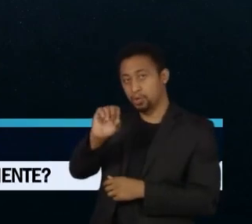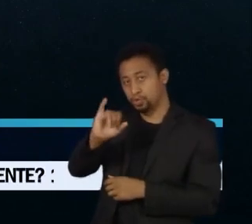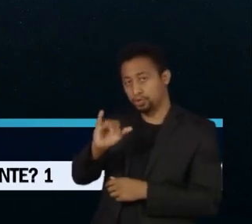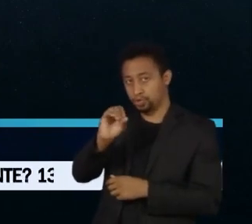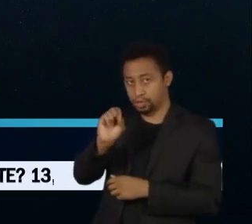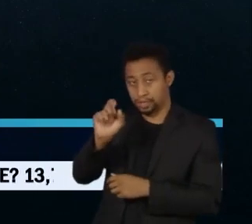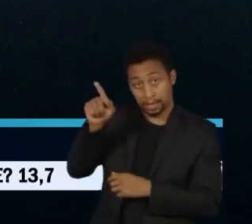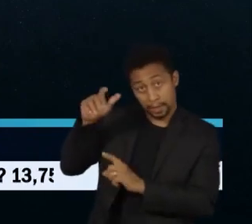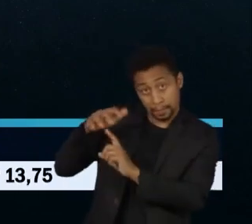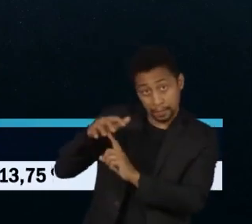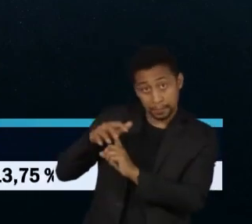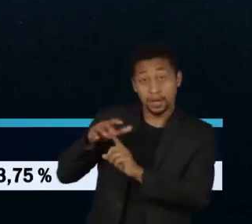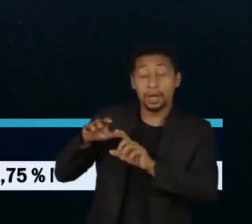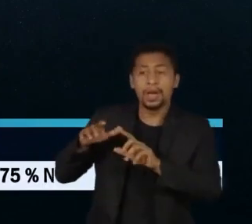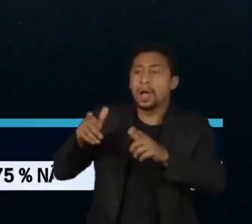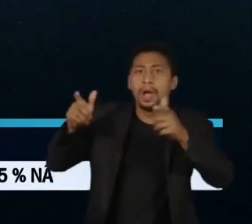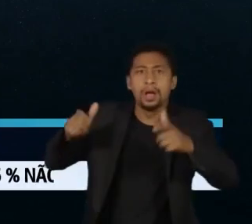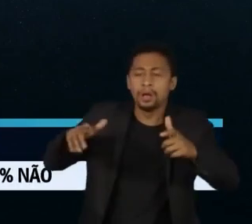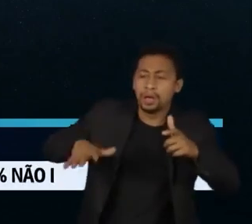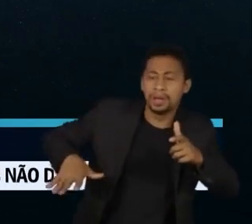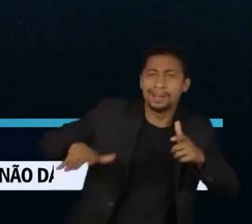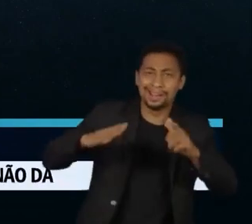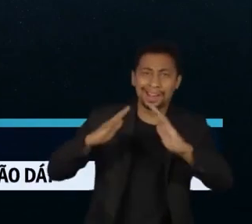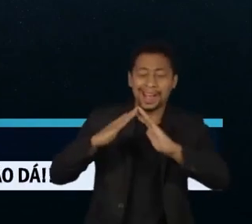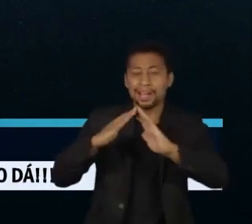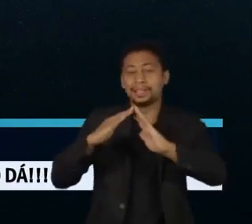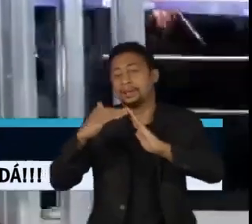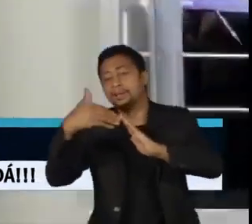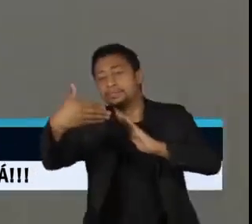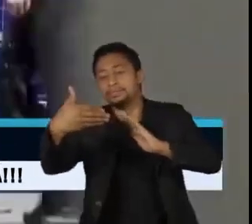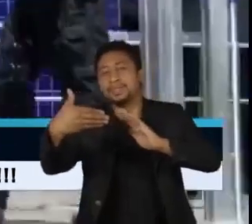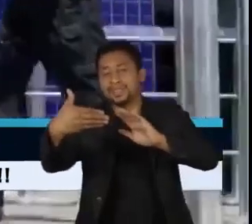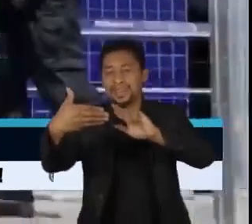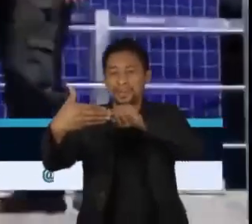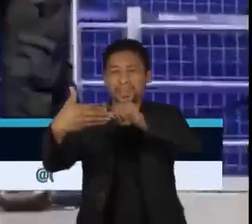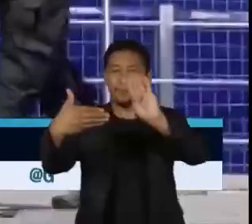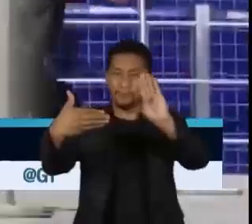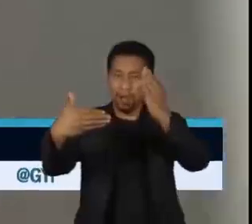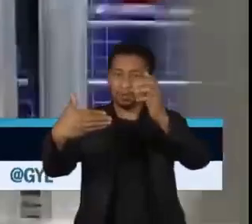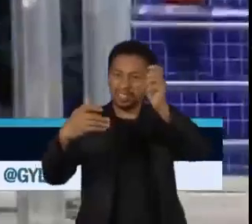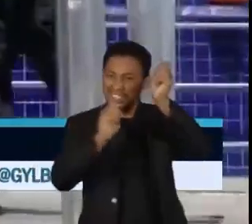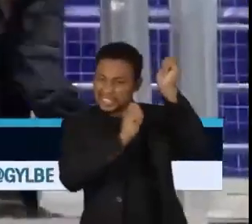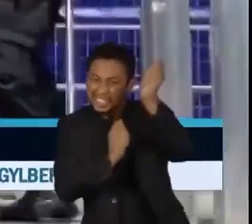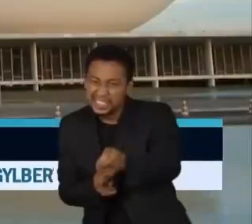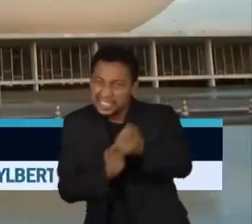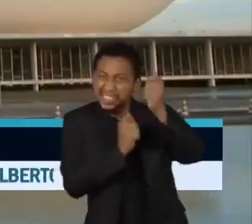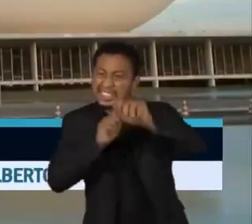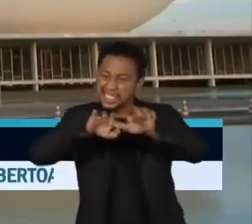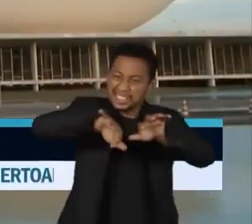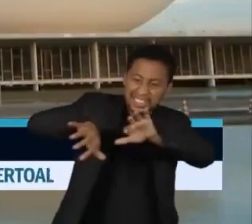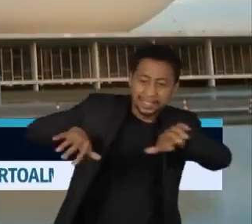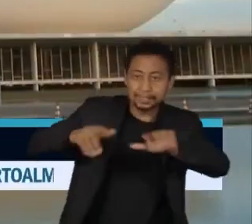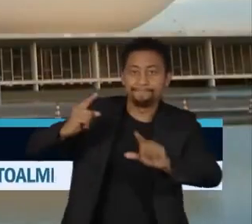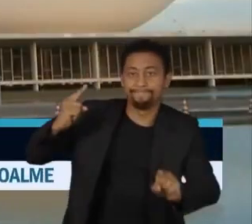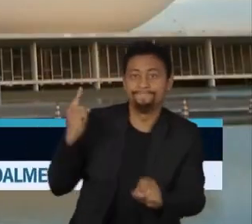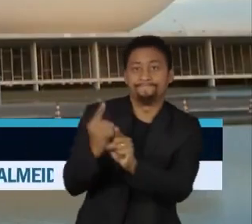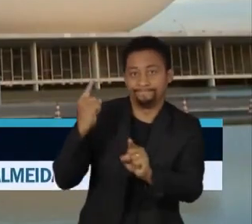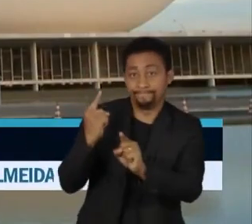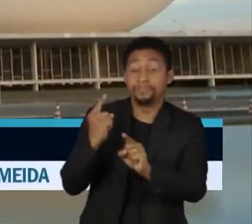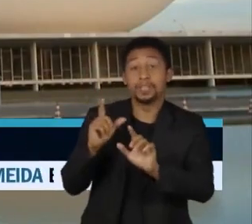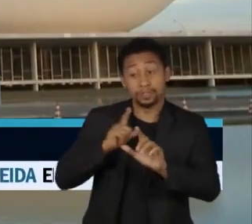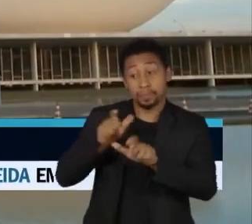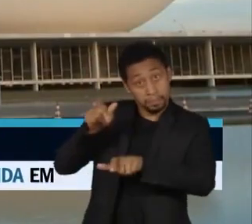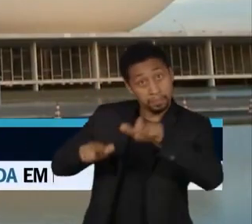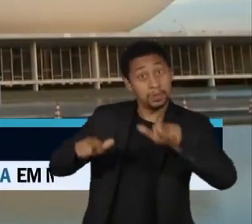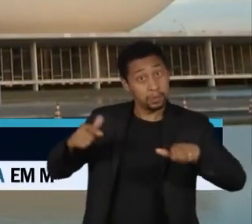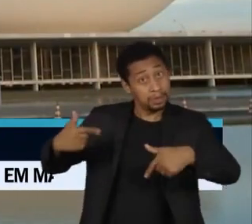agentes encontraram um cômodo atrás de um fundo falso. Na mira dos bandidos estavam agentes públicos envolvidos